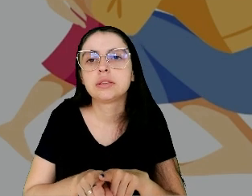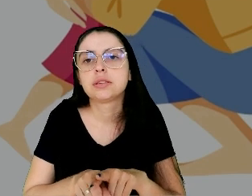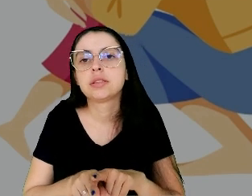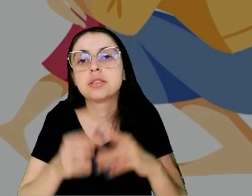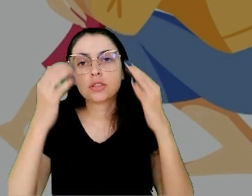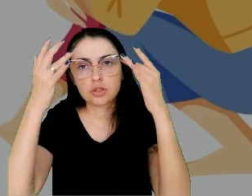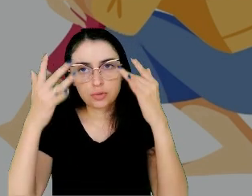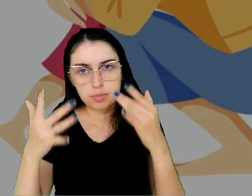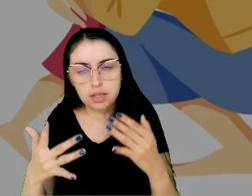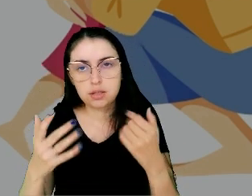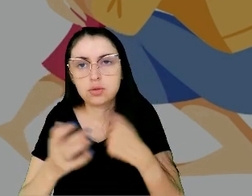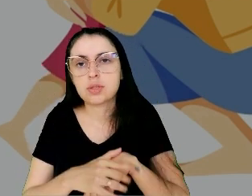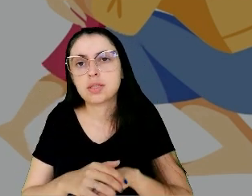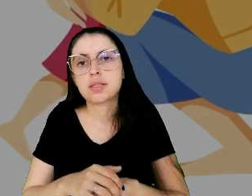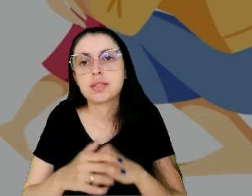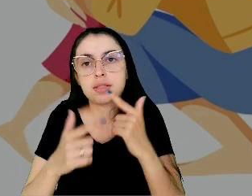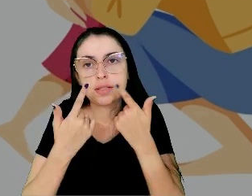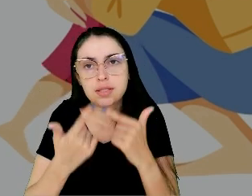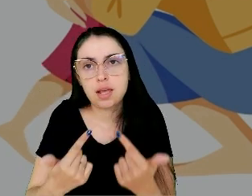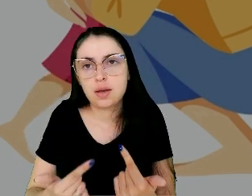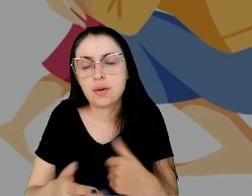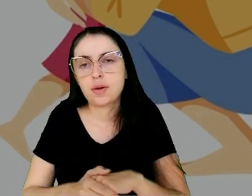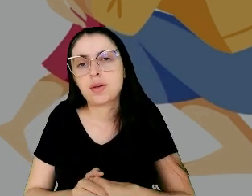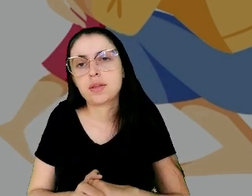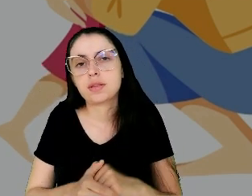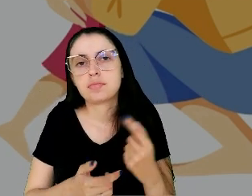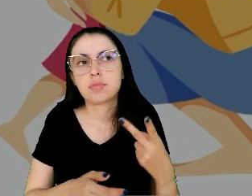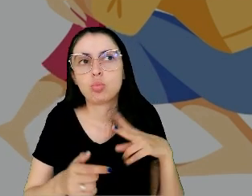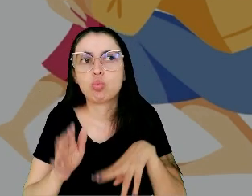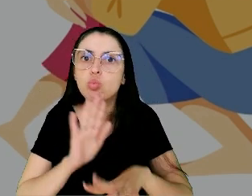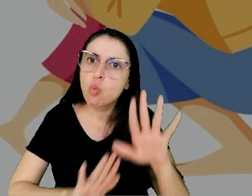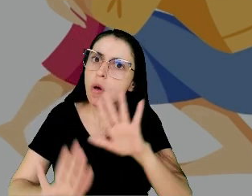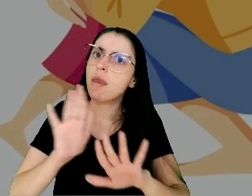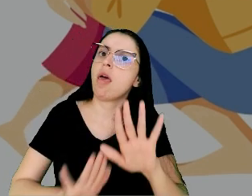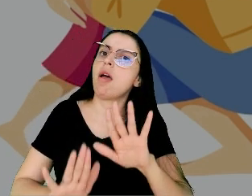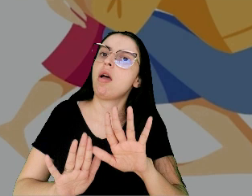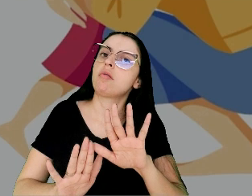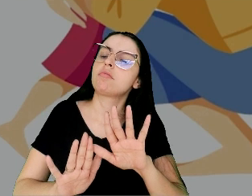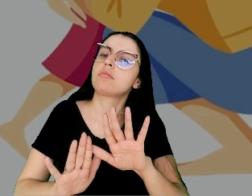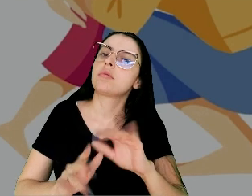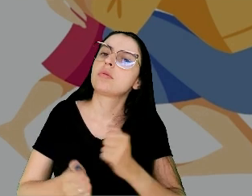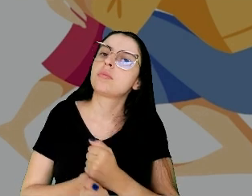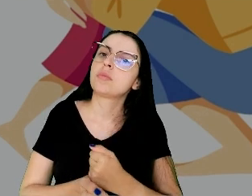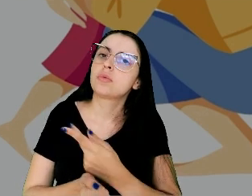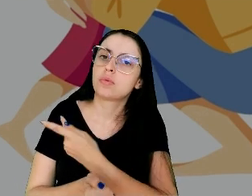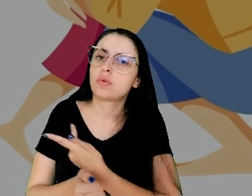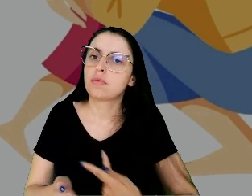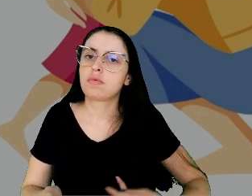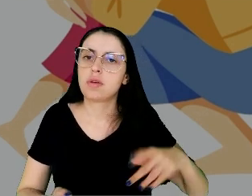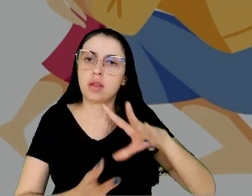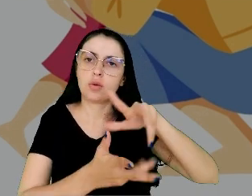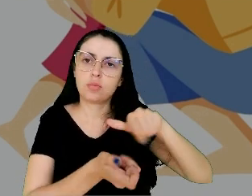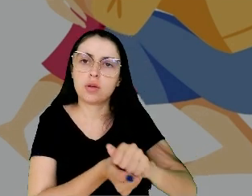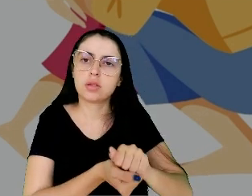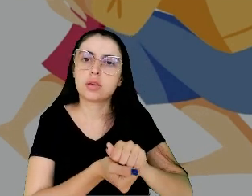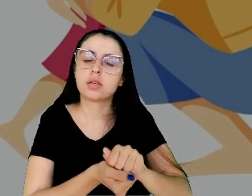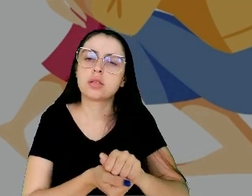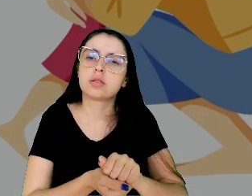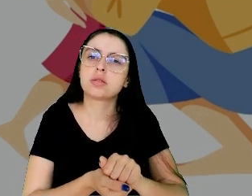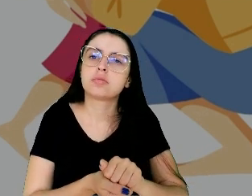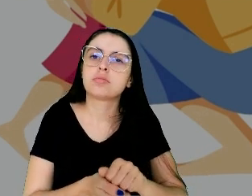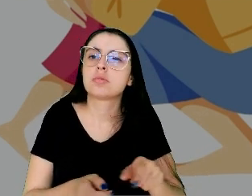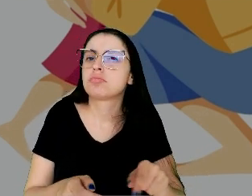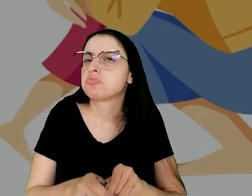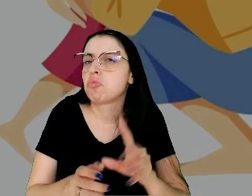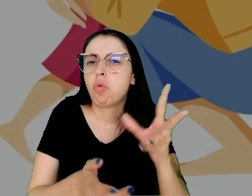em inglês, justamente para trazer o alerta para os governos mundiais e para as governanças do